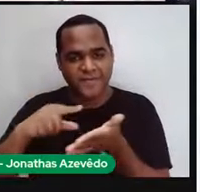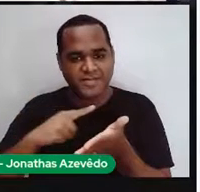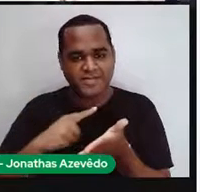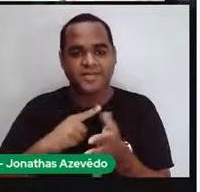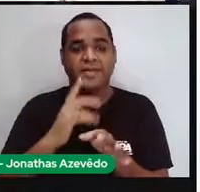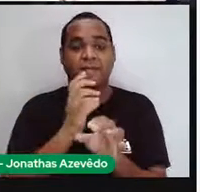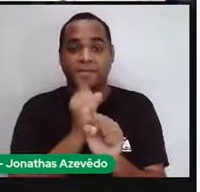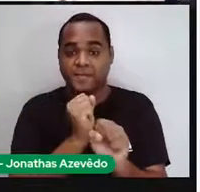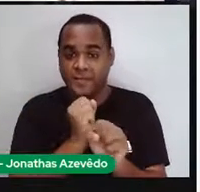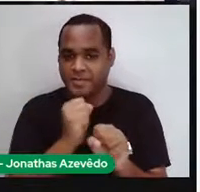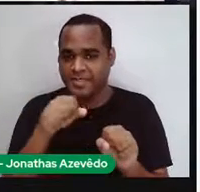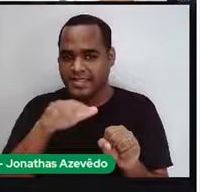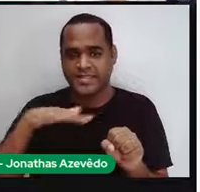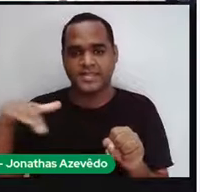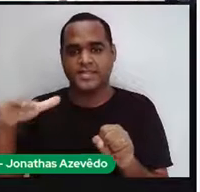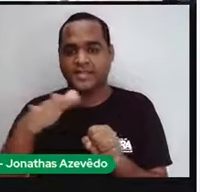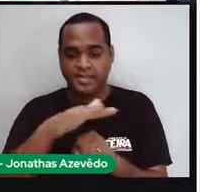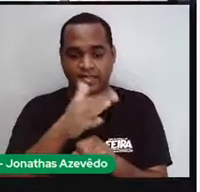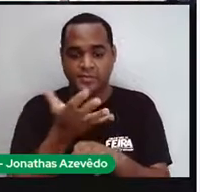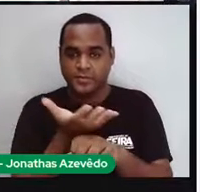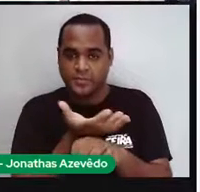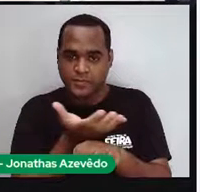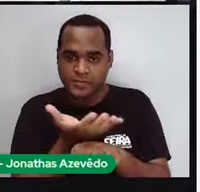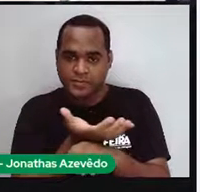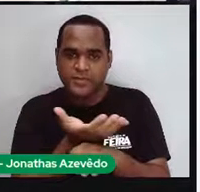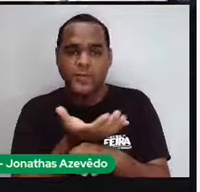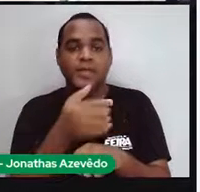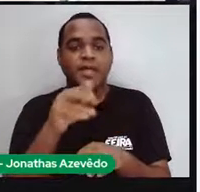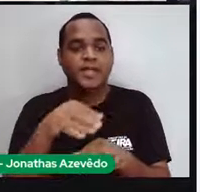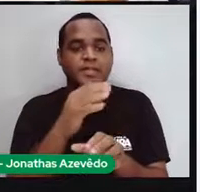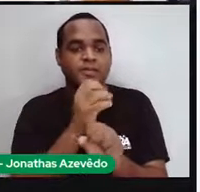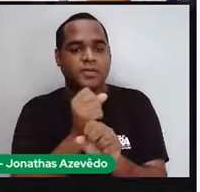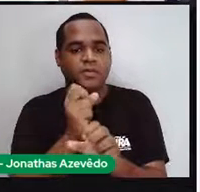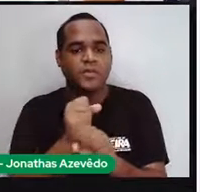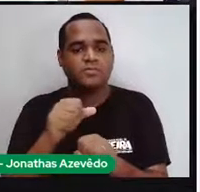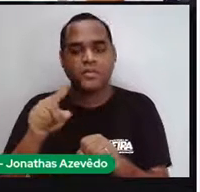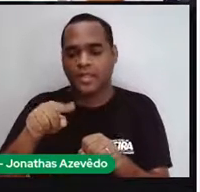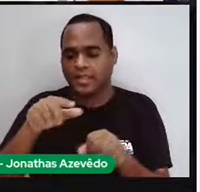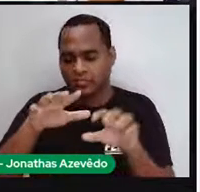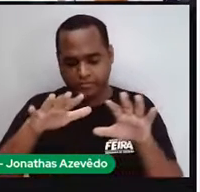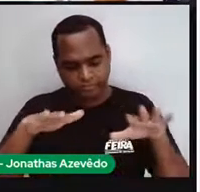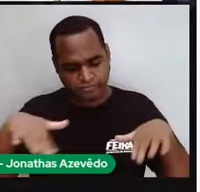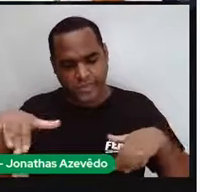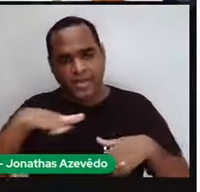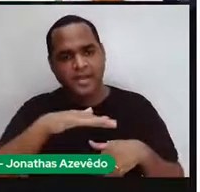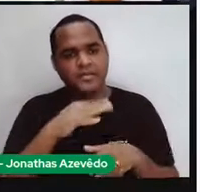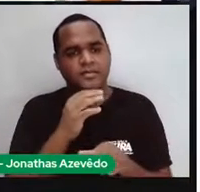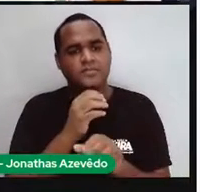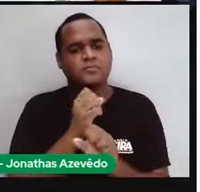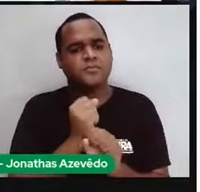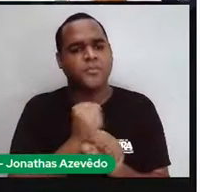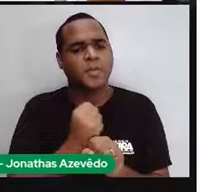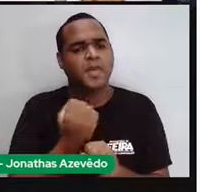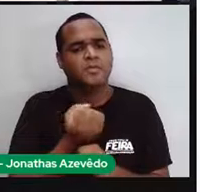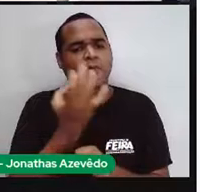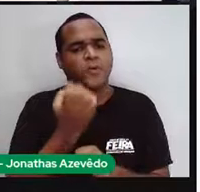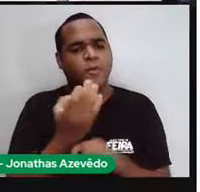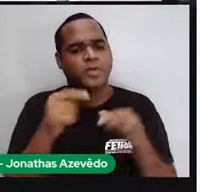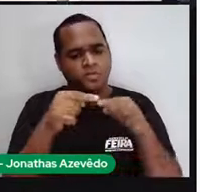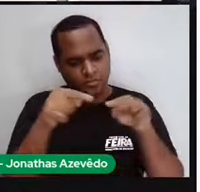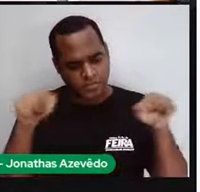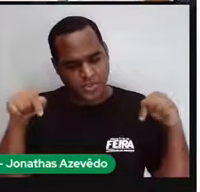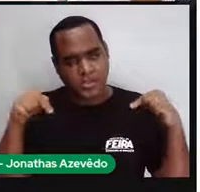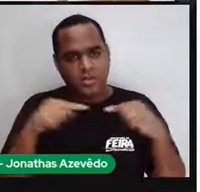o e considerando as medidas das placas de grama qual é a área do terreno área do terreno com